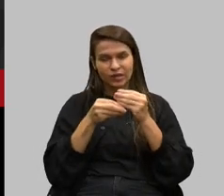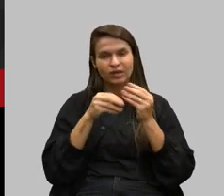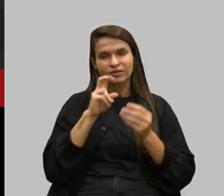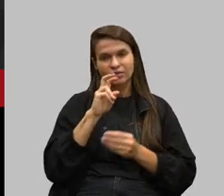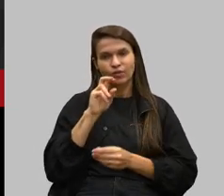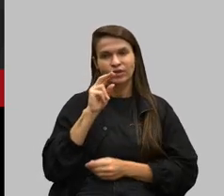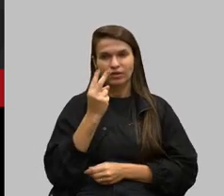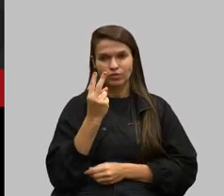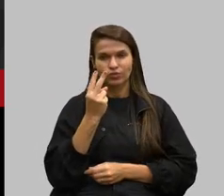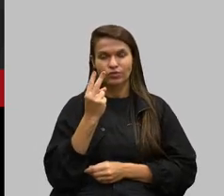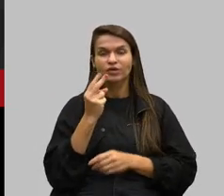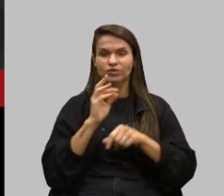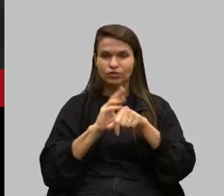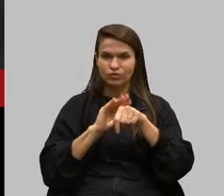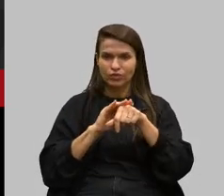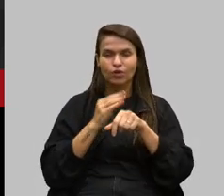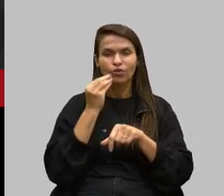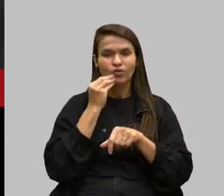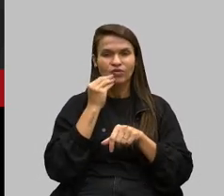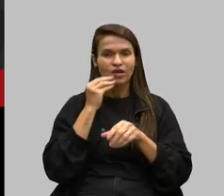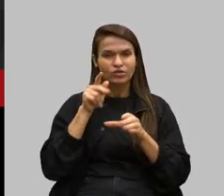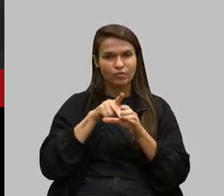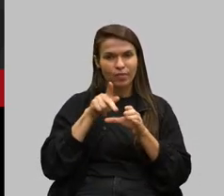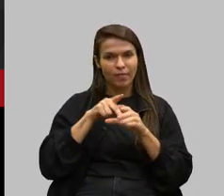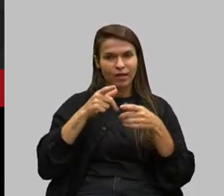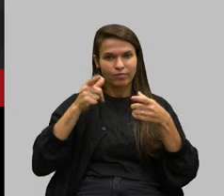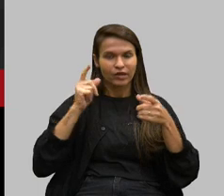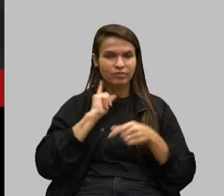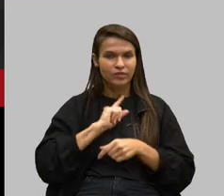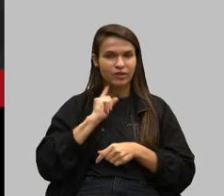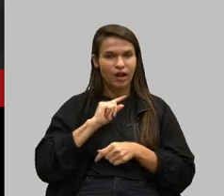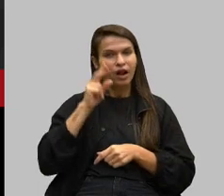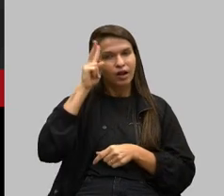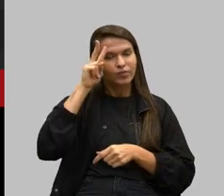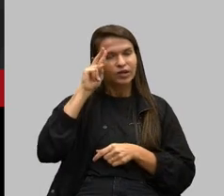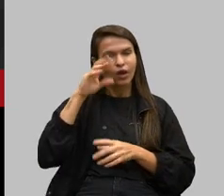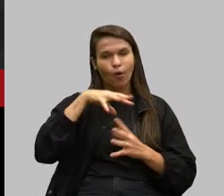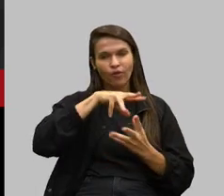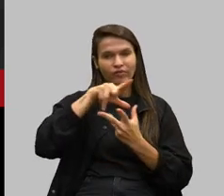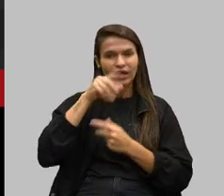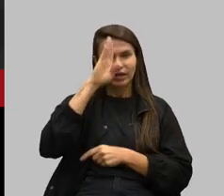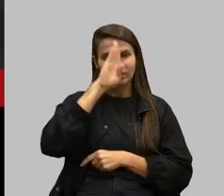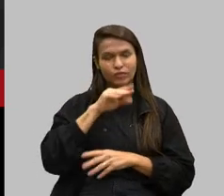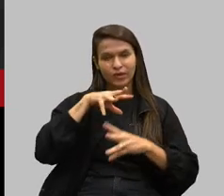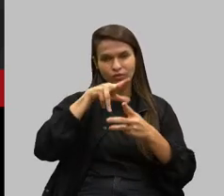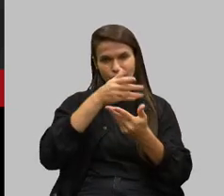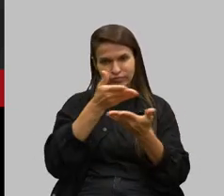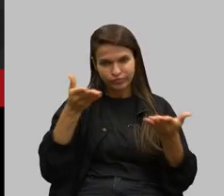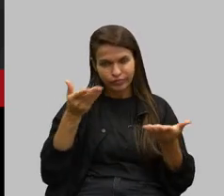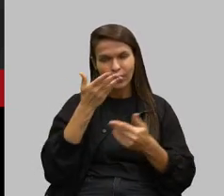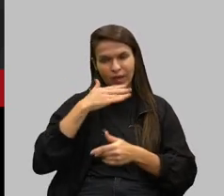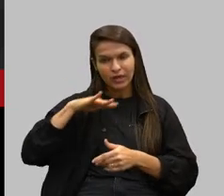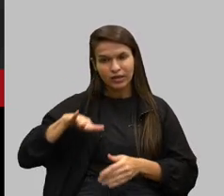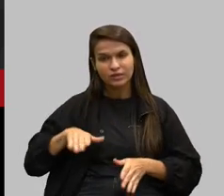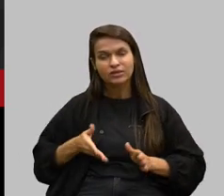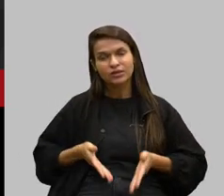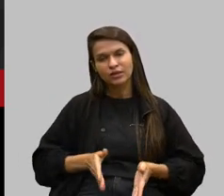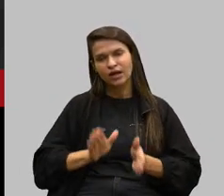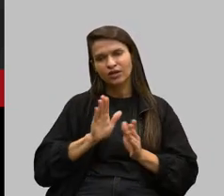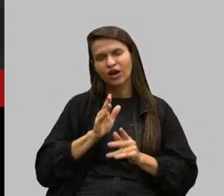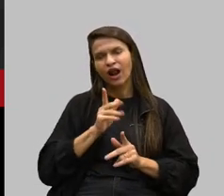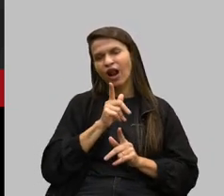eh no teste do pezinho ampliado em Minas Lembrando que é universal é gratuito é para todos uma criança que nasce lá em